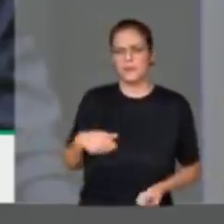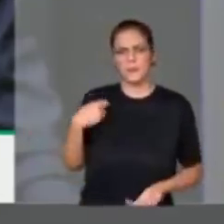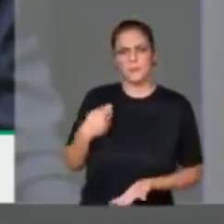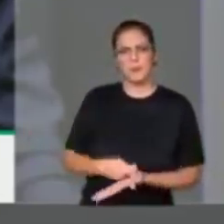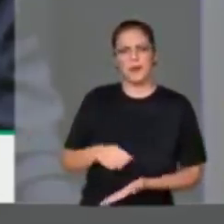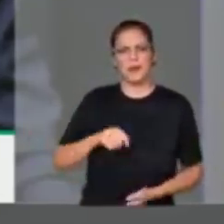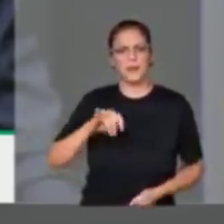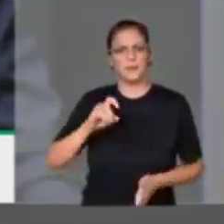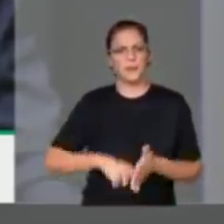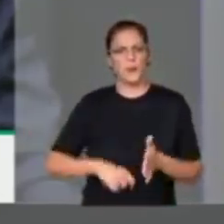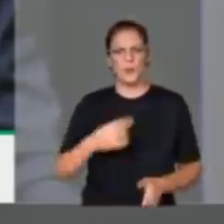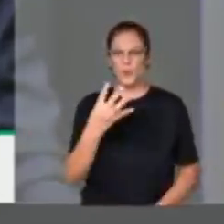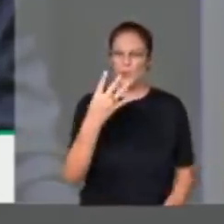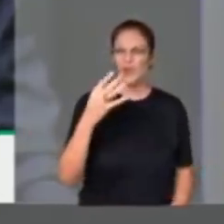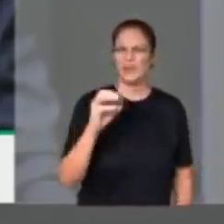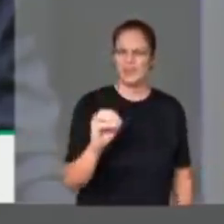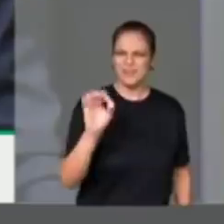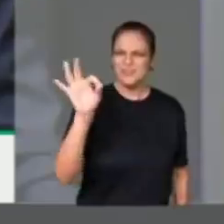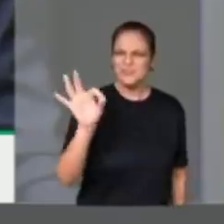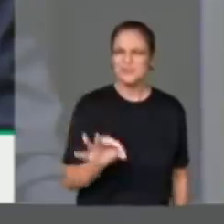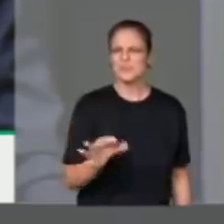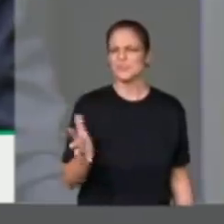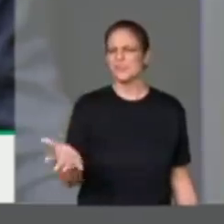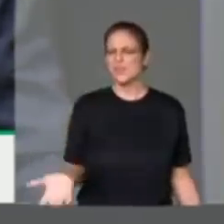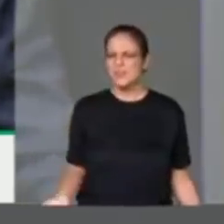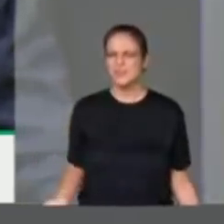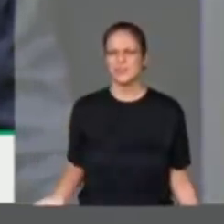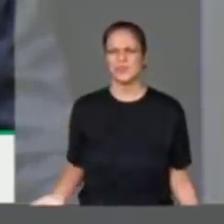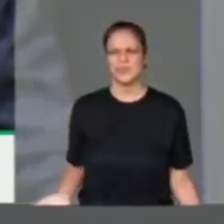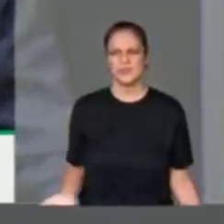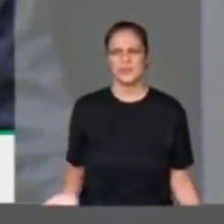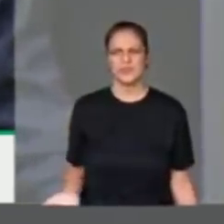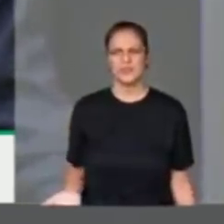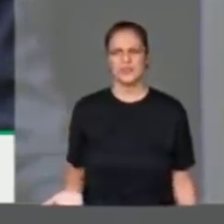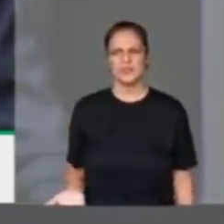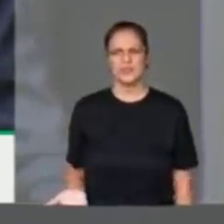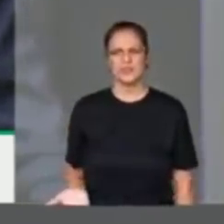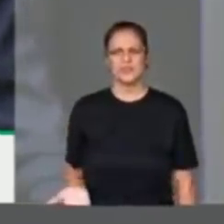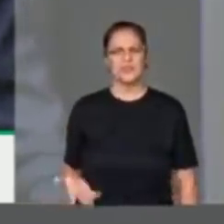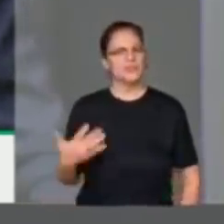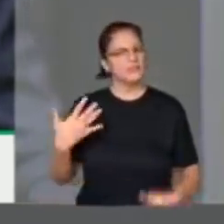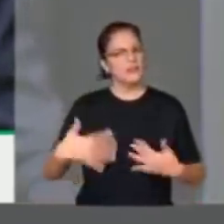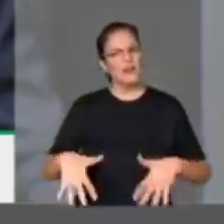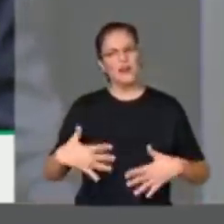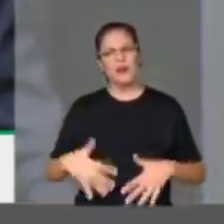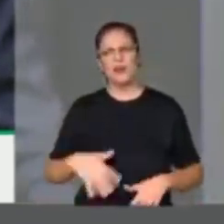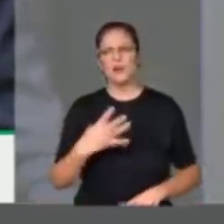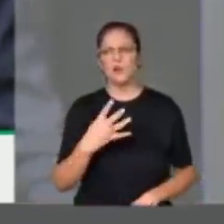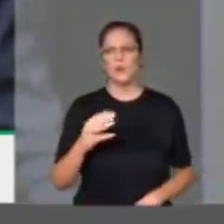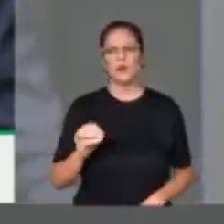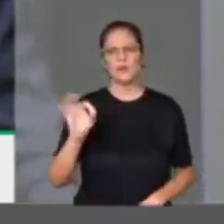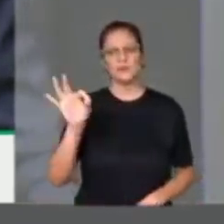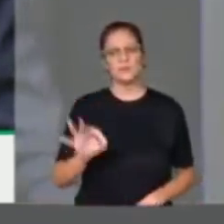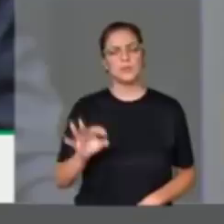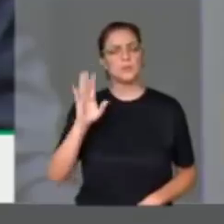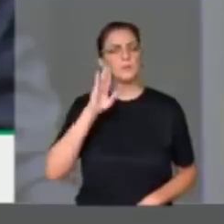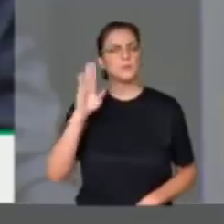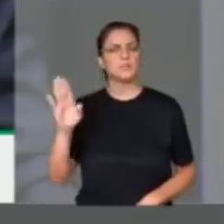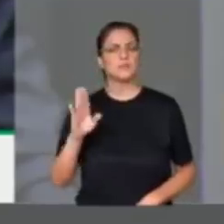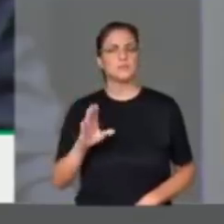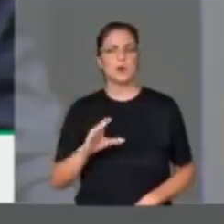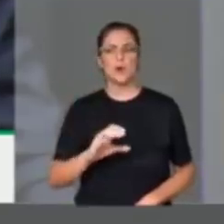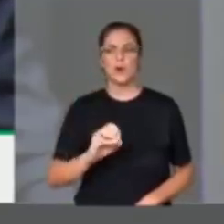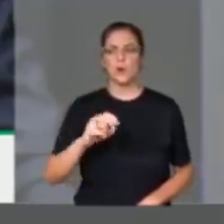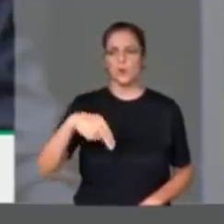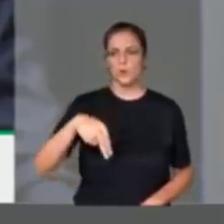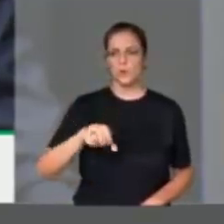de 40% para o nosso empreendedor, ainda mais com essa carga tributária concentrada no consumo. Não tem